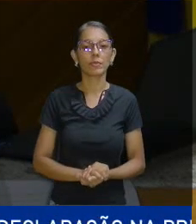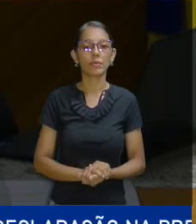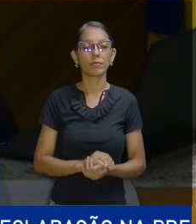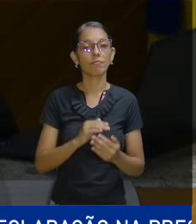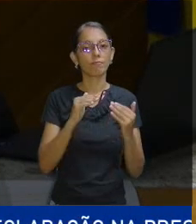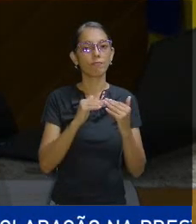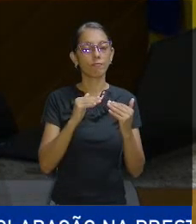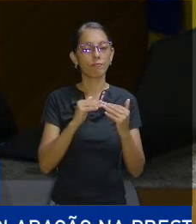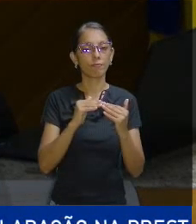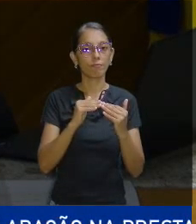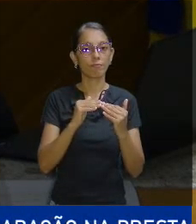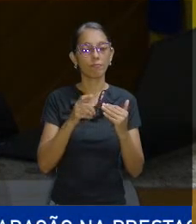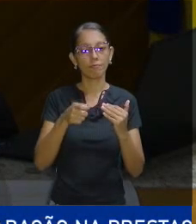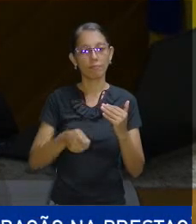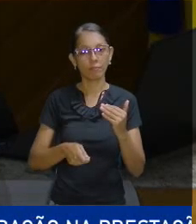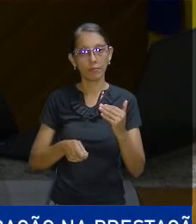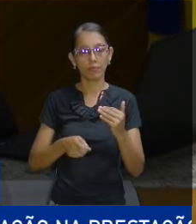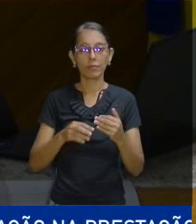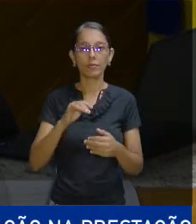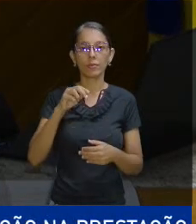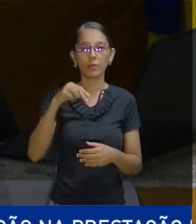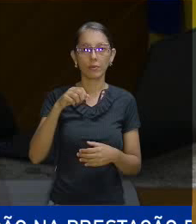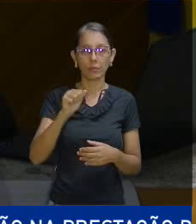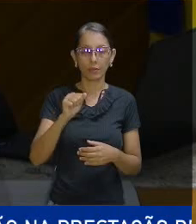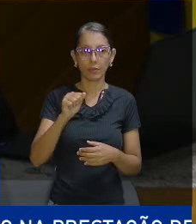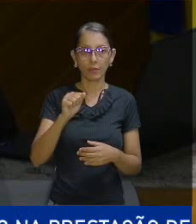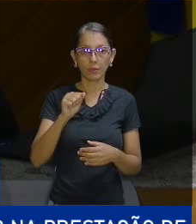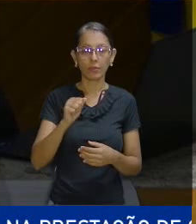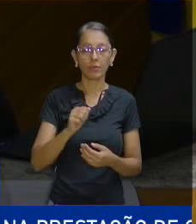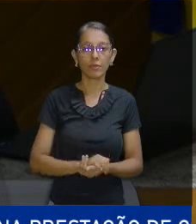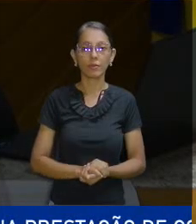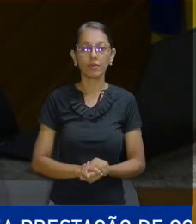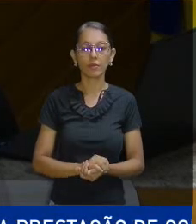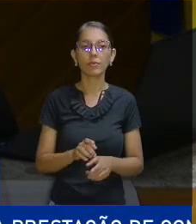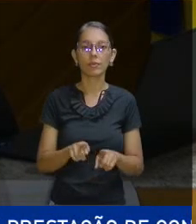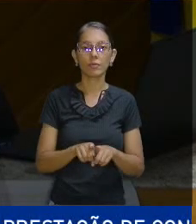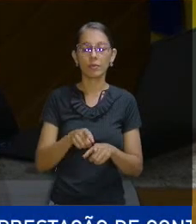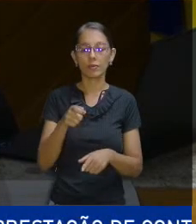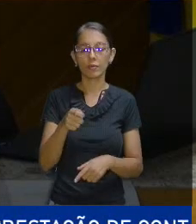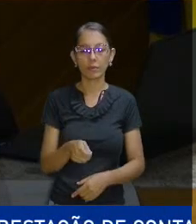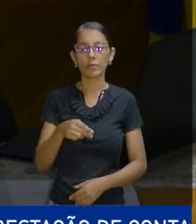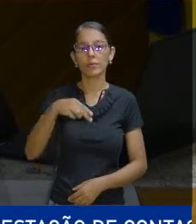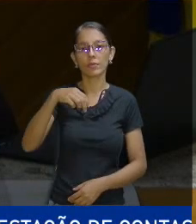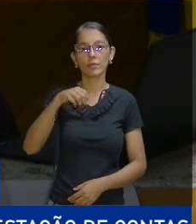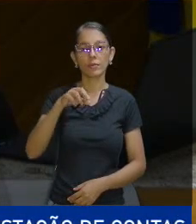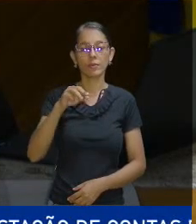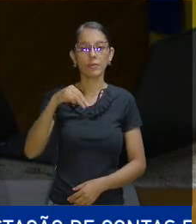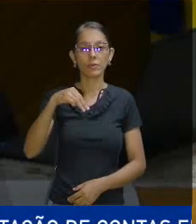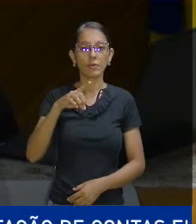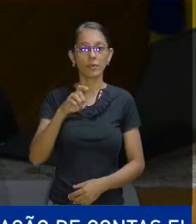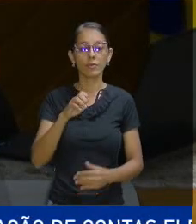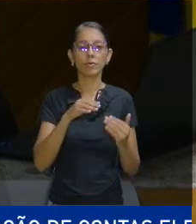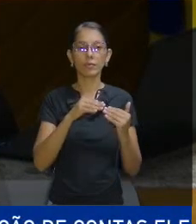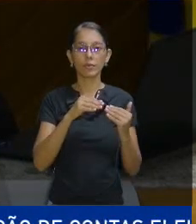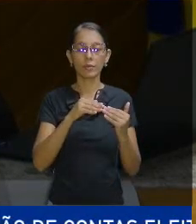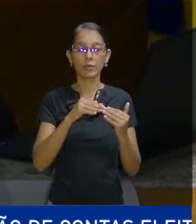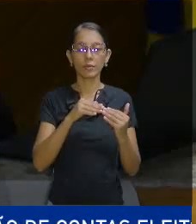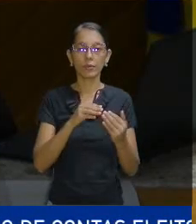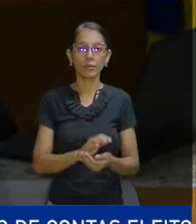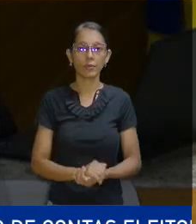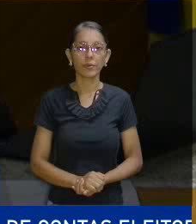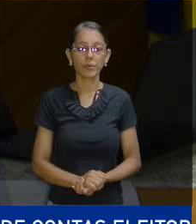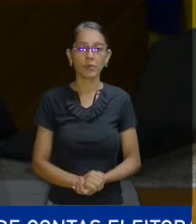acompanhado pela juíza Tina Souza e pelo juiz Normande Souza,